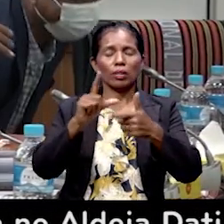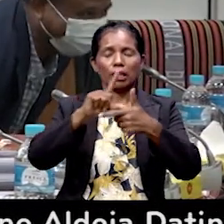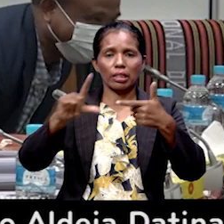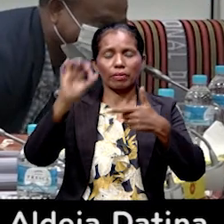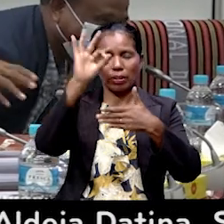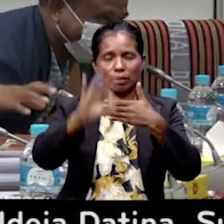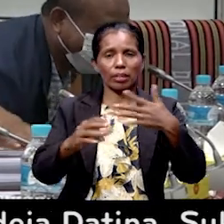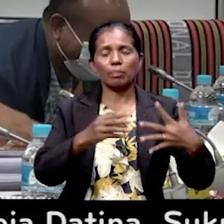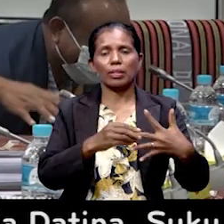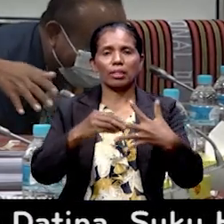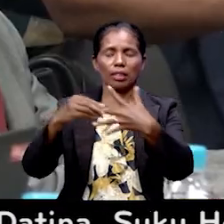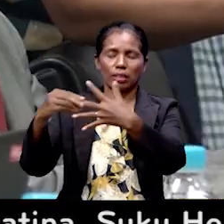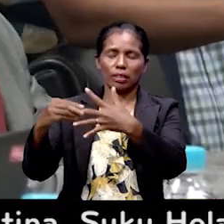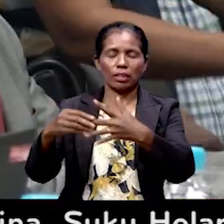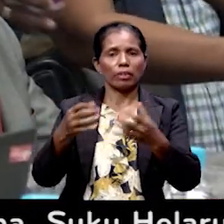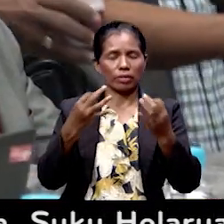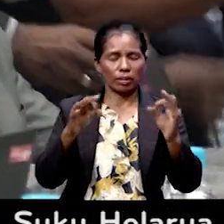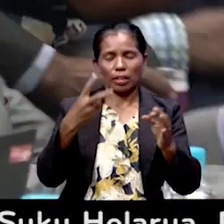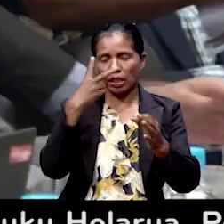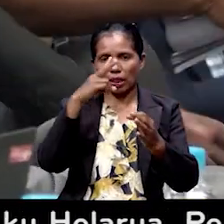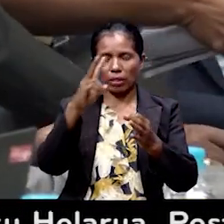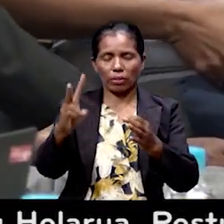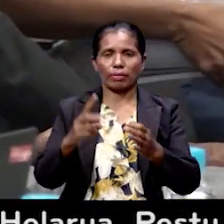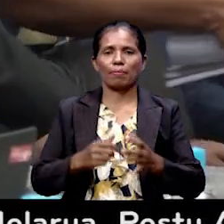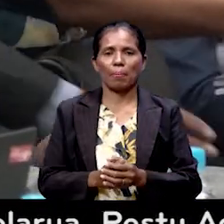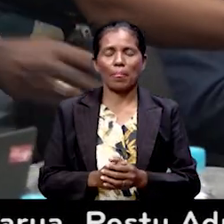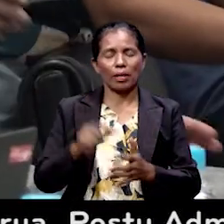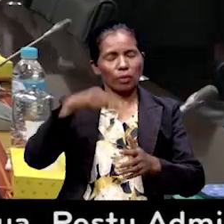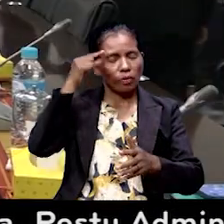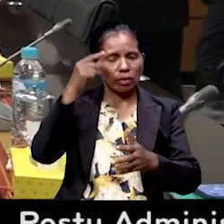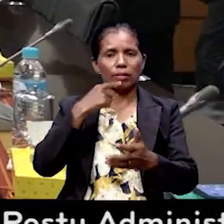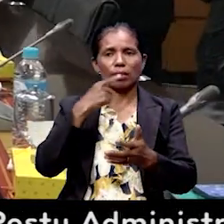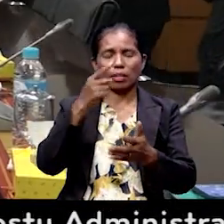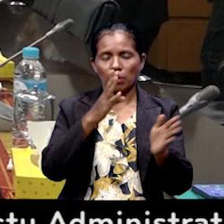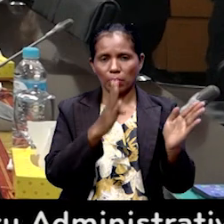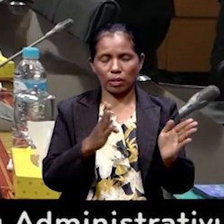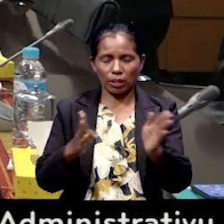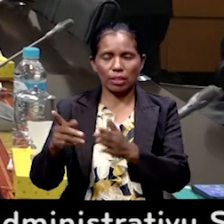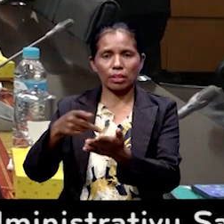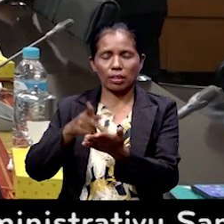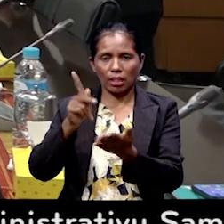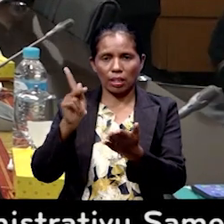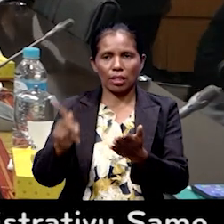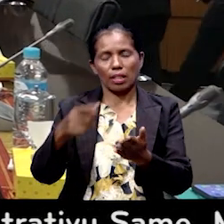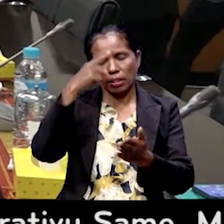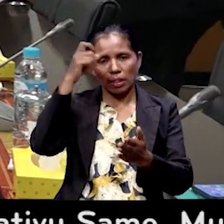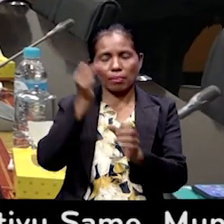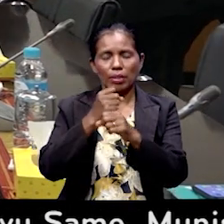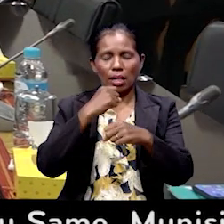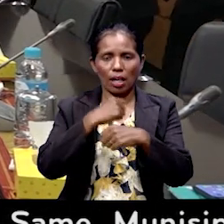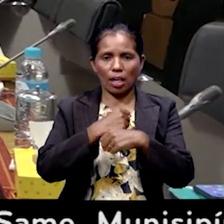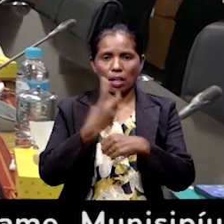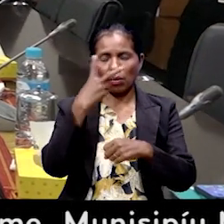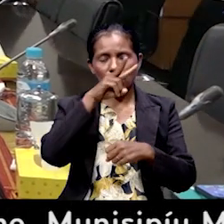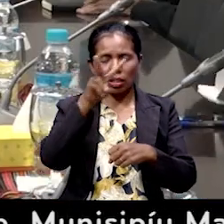nebe passa ona fase verificação. Governante ne justifica, processo pagamento ne atrasa, tam bahalo verificação